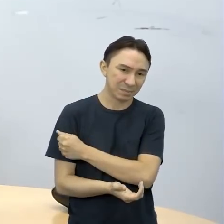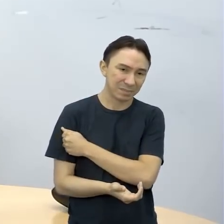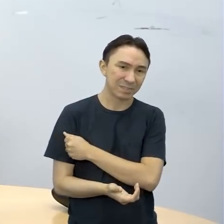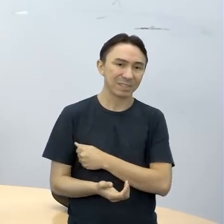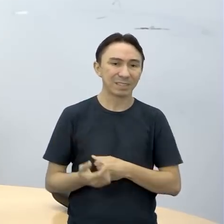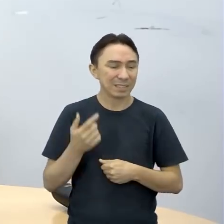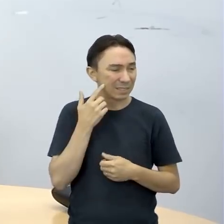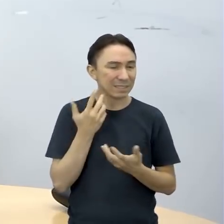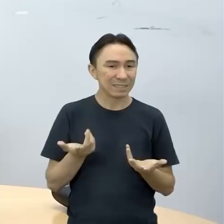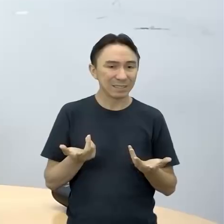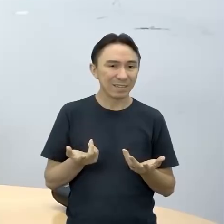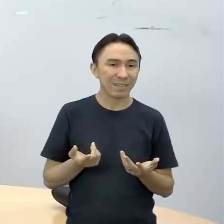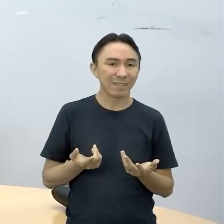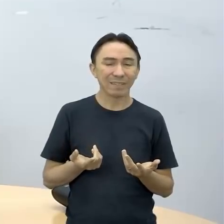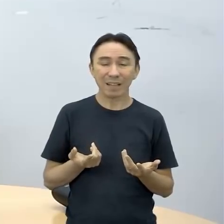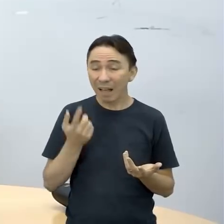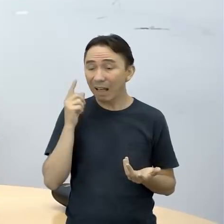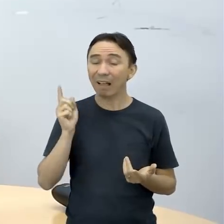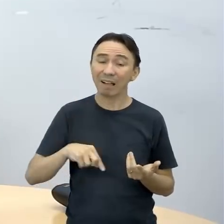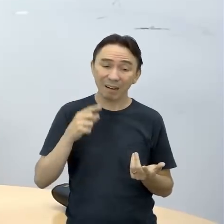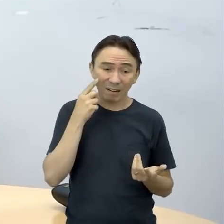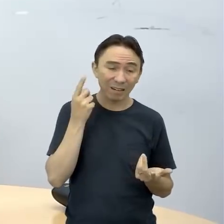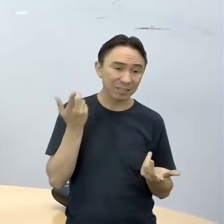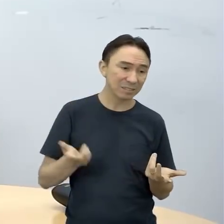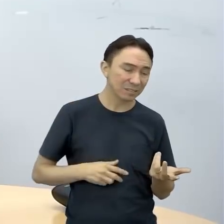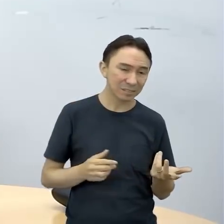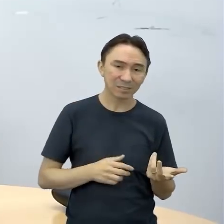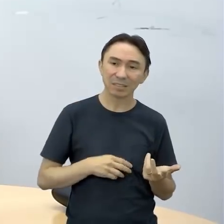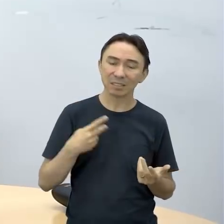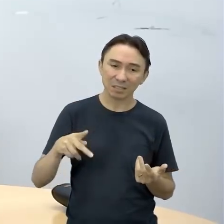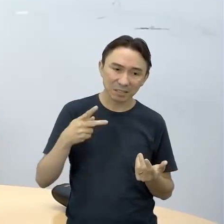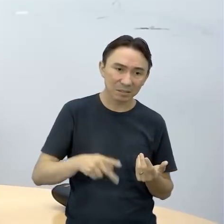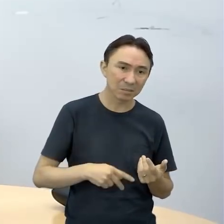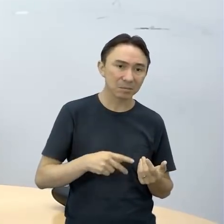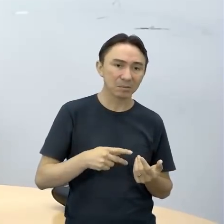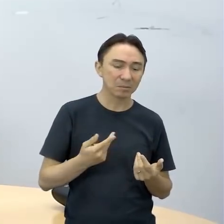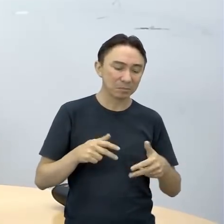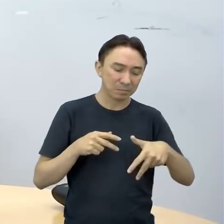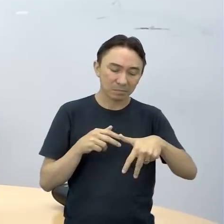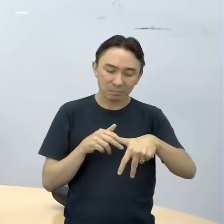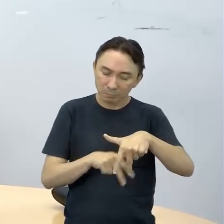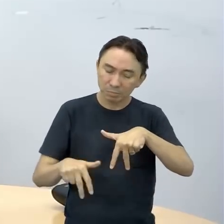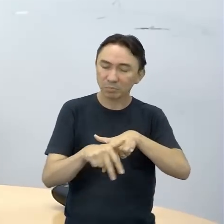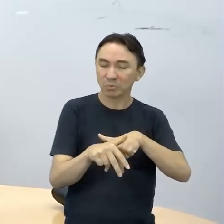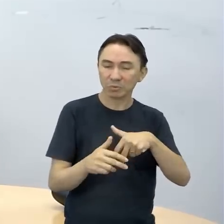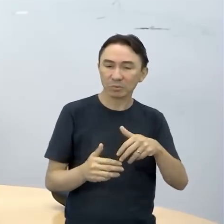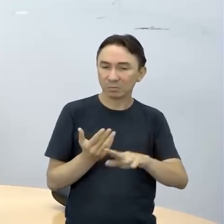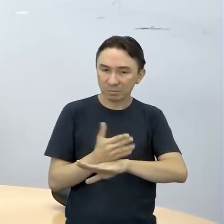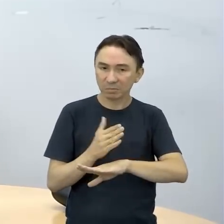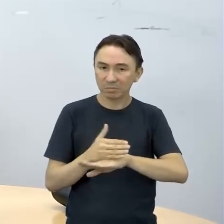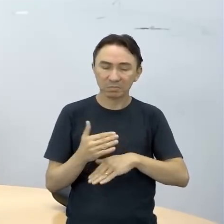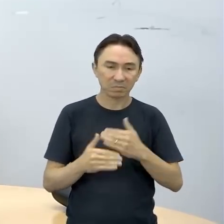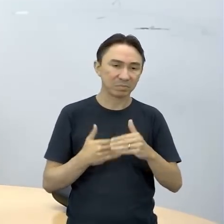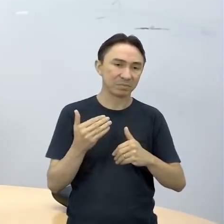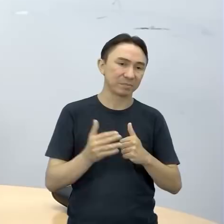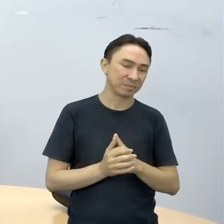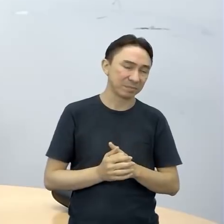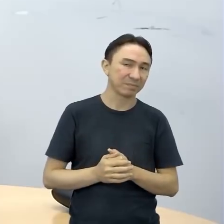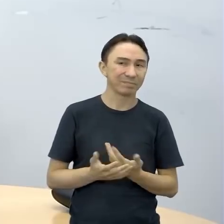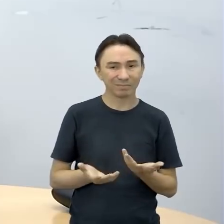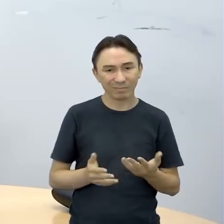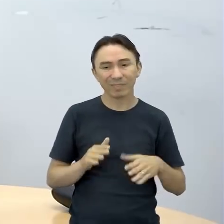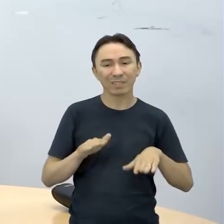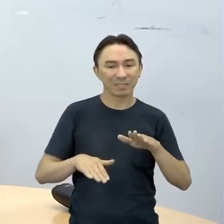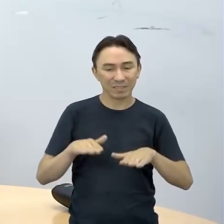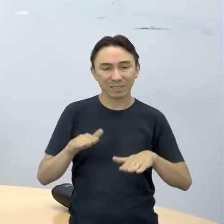mas no sentido de desenvolver autonomia, de desenvolver o protagonismo. É claro que a primeira vez que a gente coloca para os estudantes uma